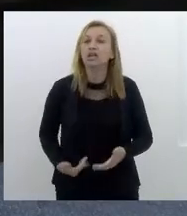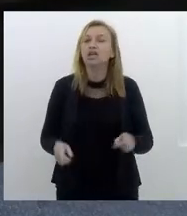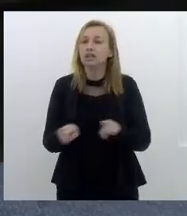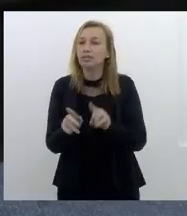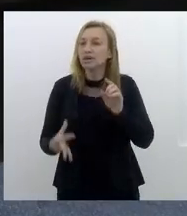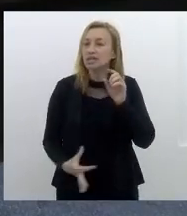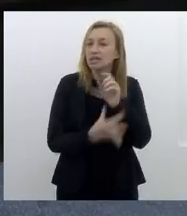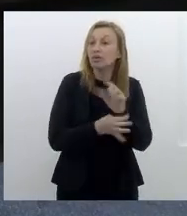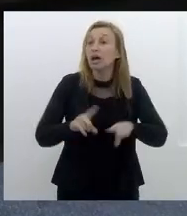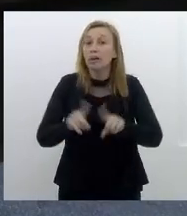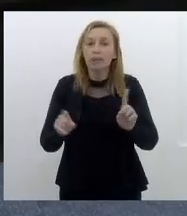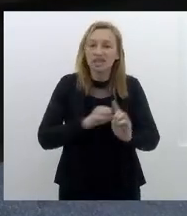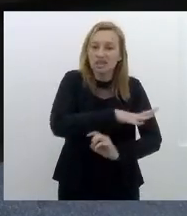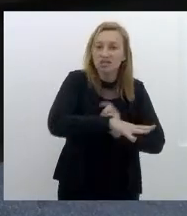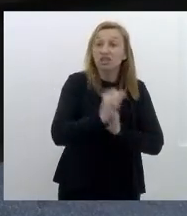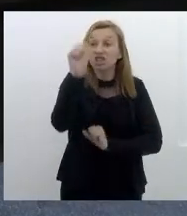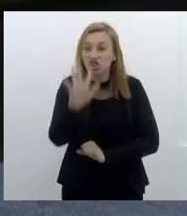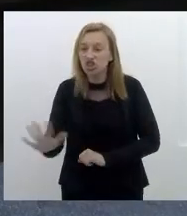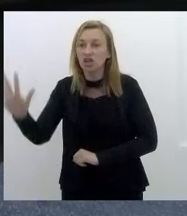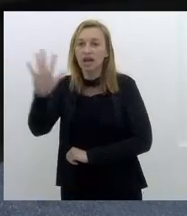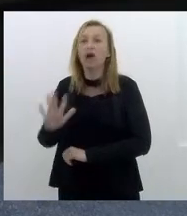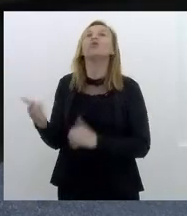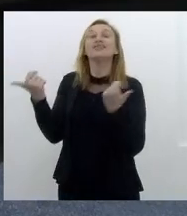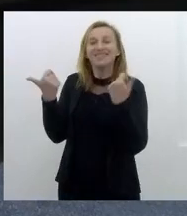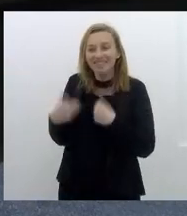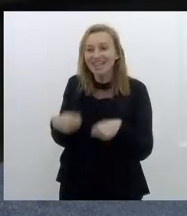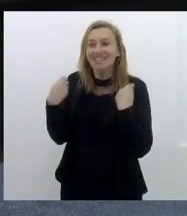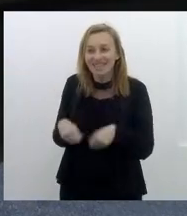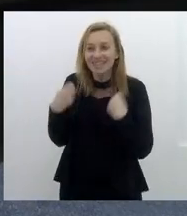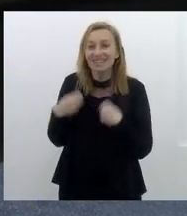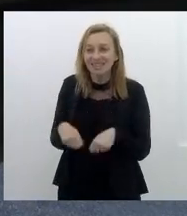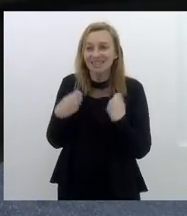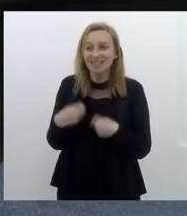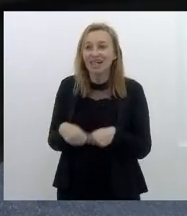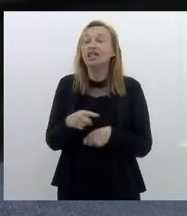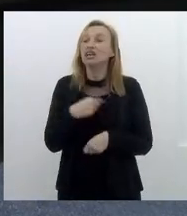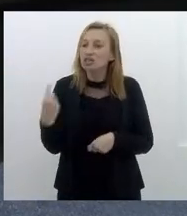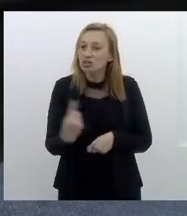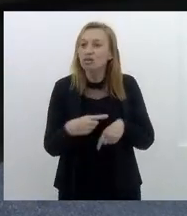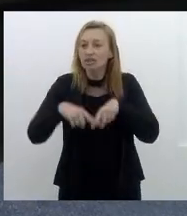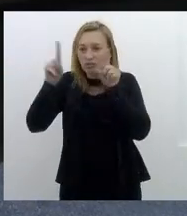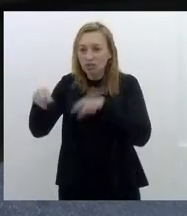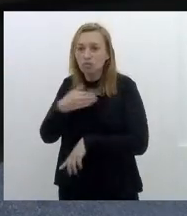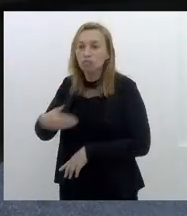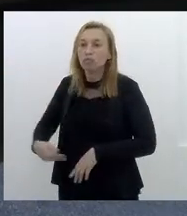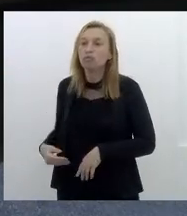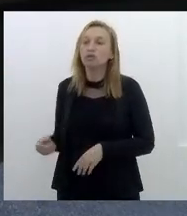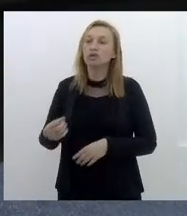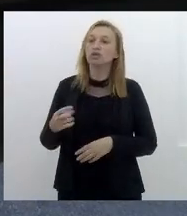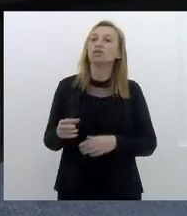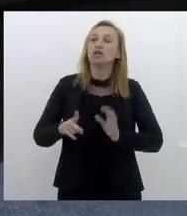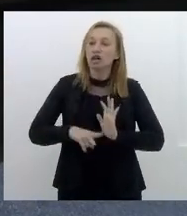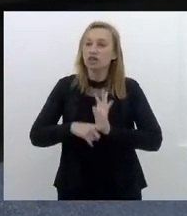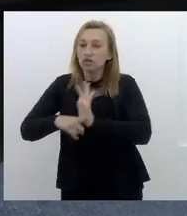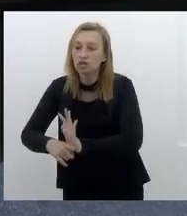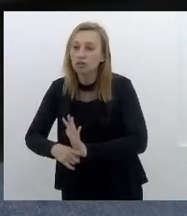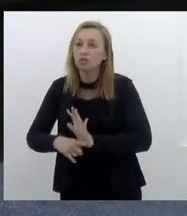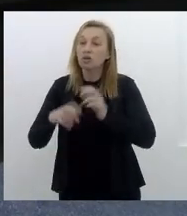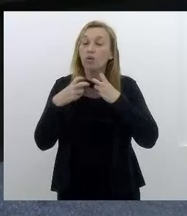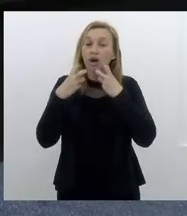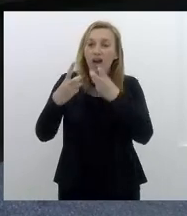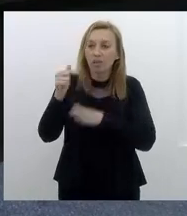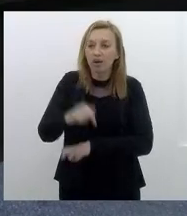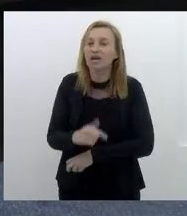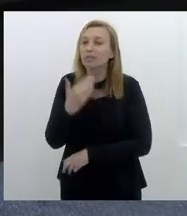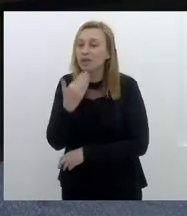segurança mas a sociedade como um todo necessita e nós servidores públicos somos úteis Então o que o